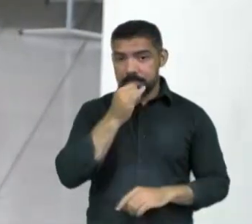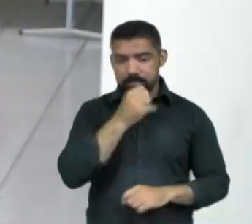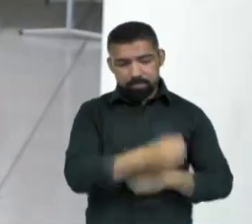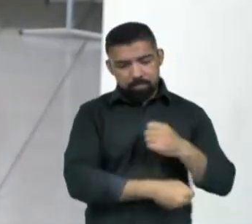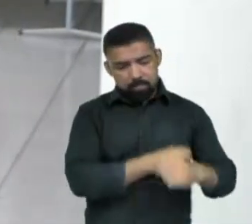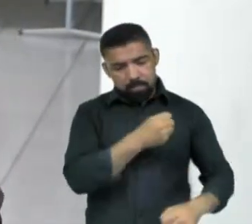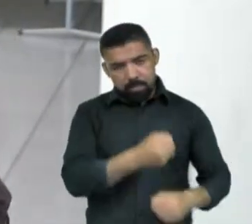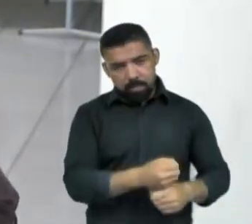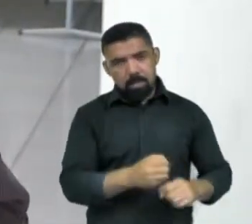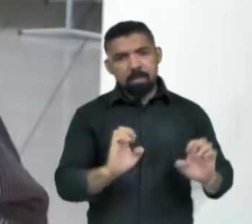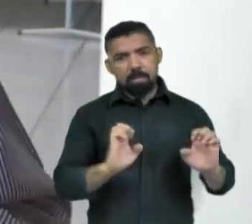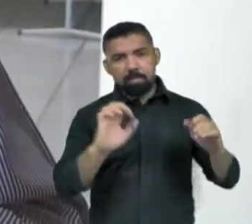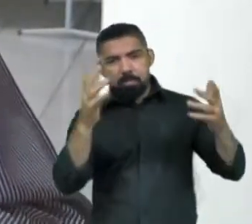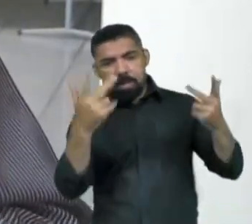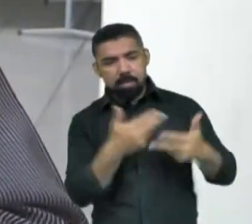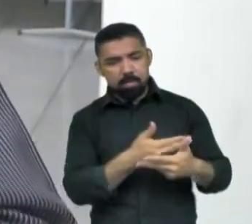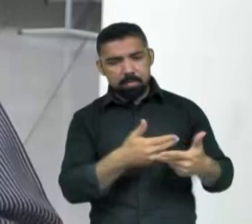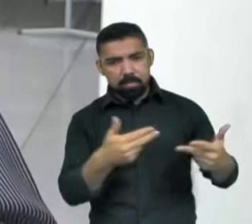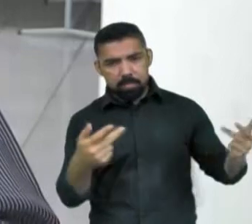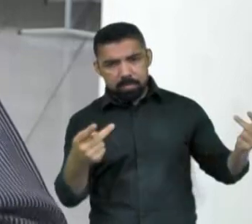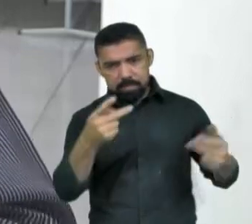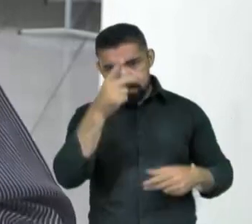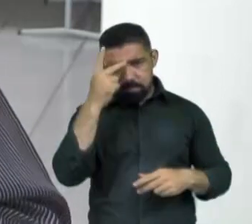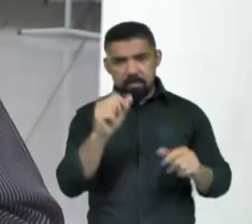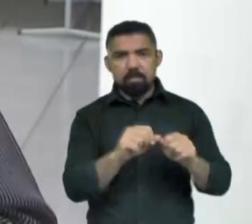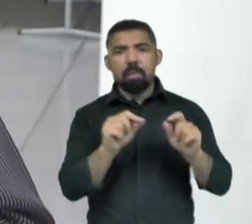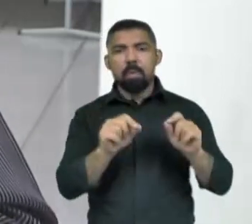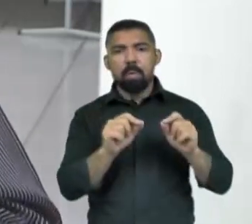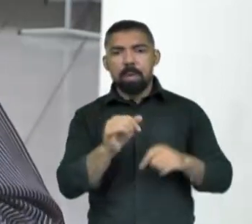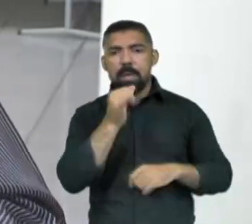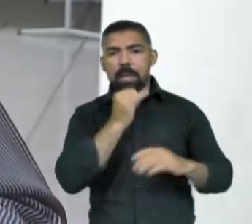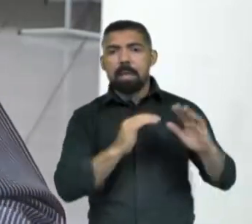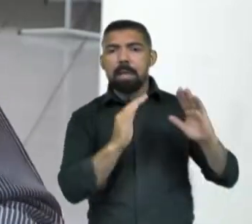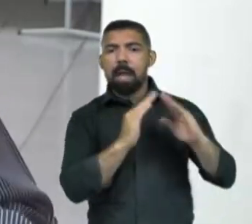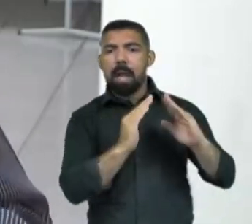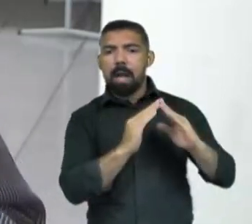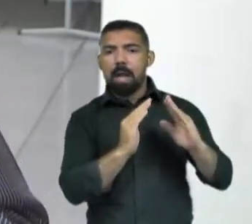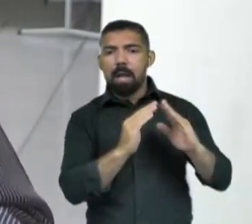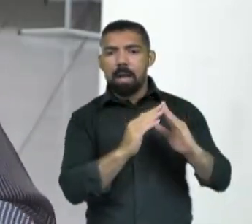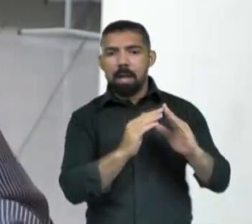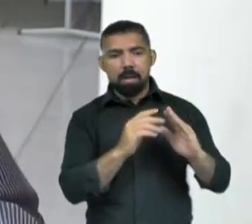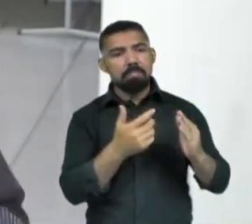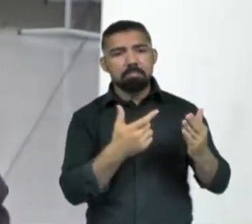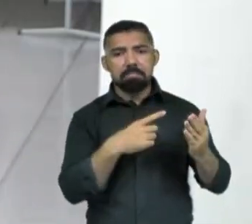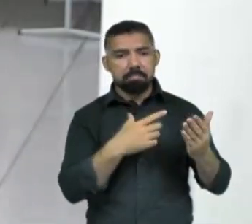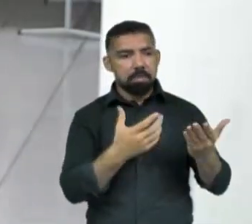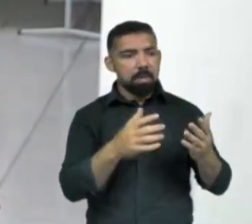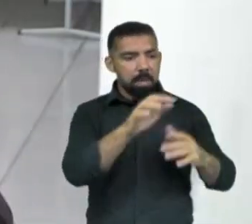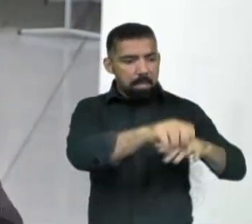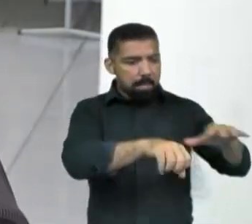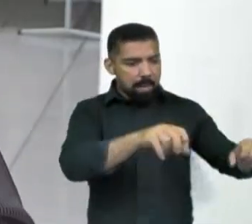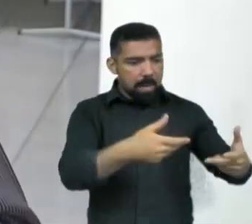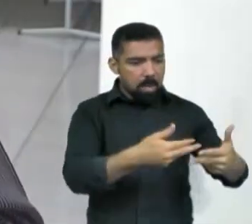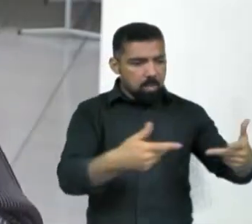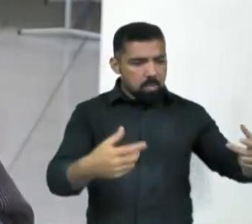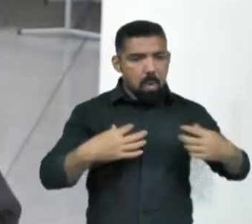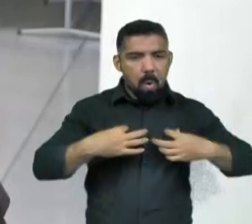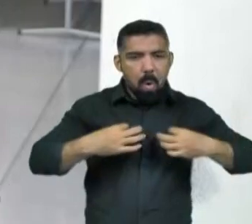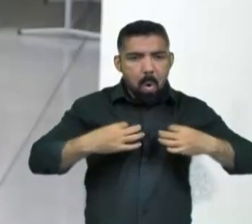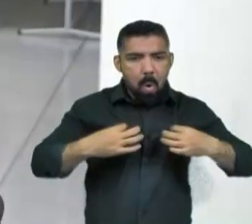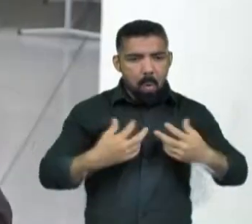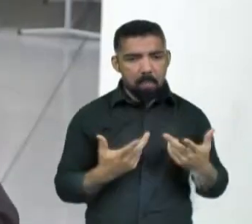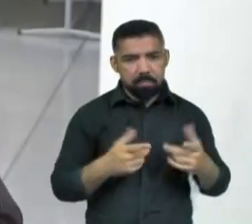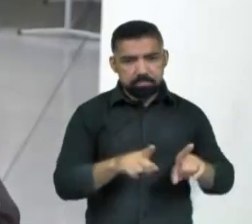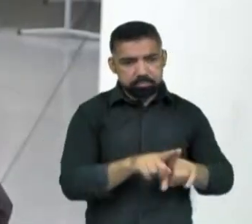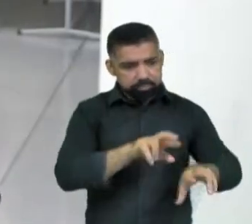fim de ano, as pessoas costumam fazer aquela faxina em casa, trocar o guarda-roupa, né? Trocar as